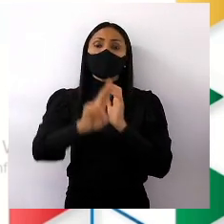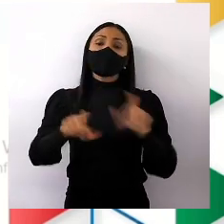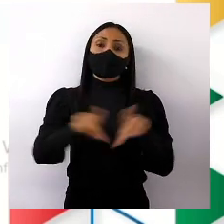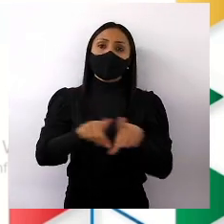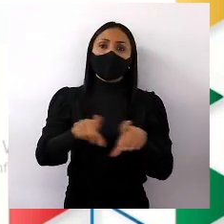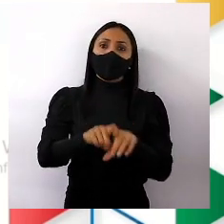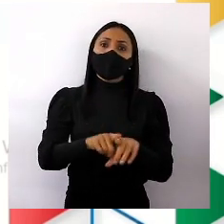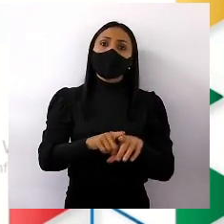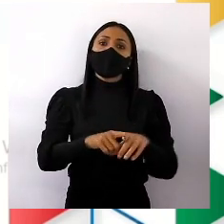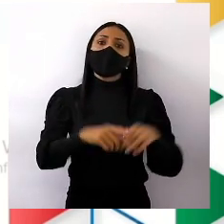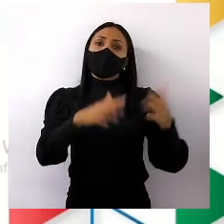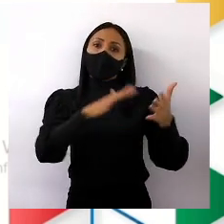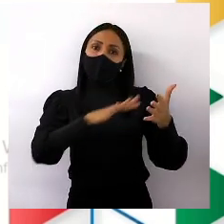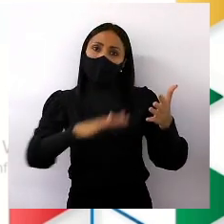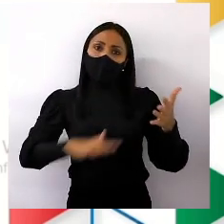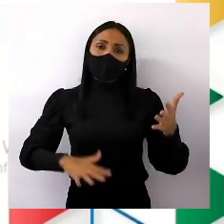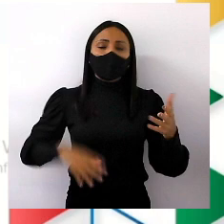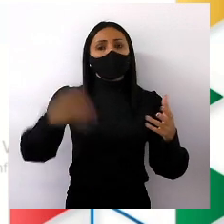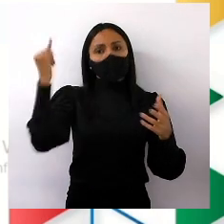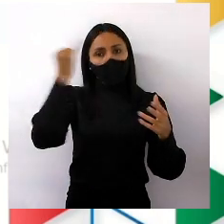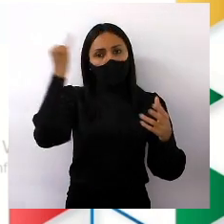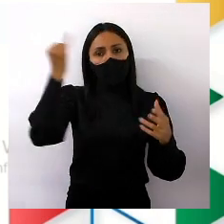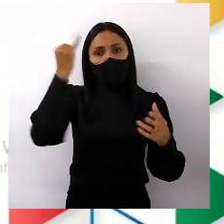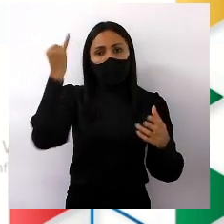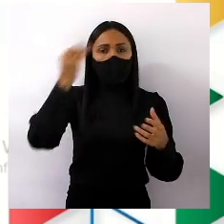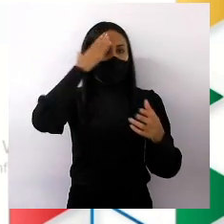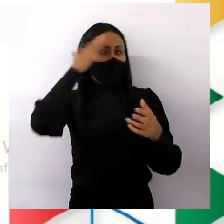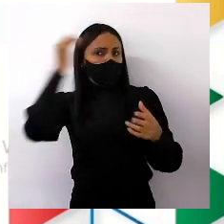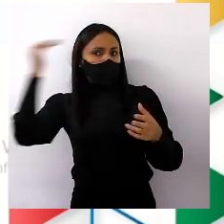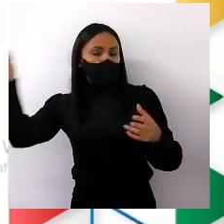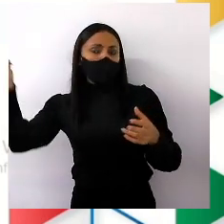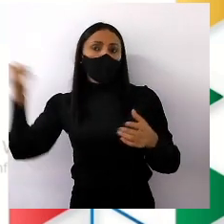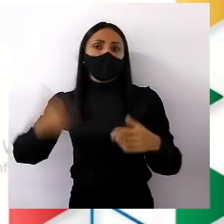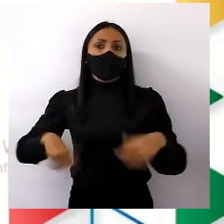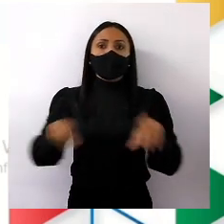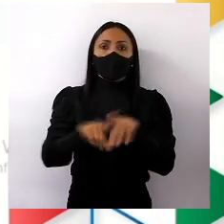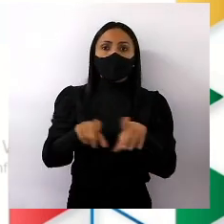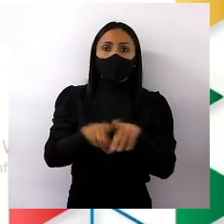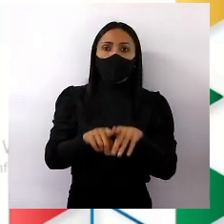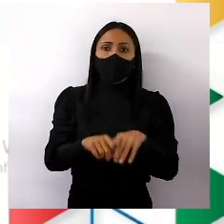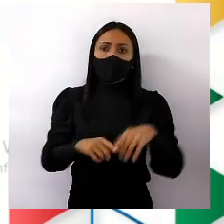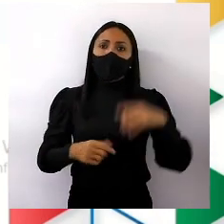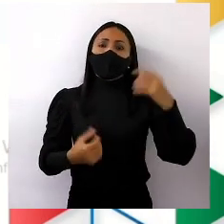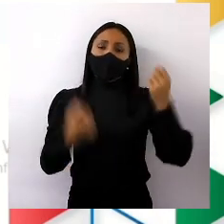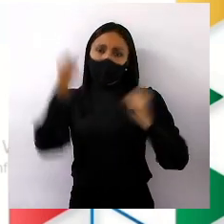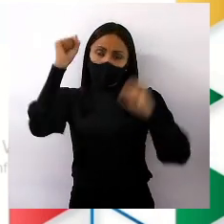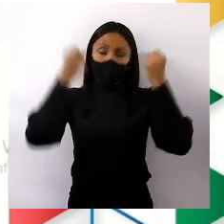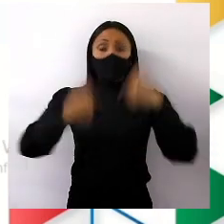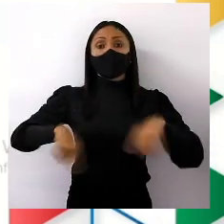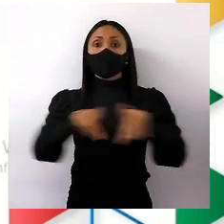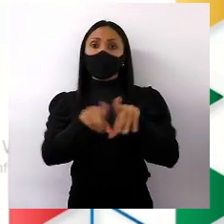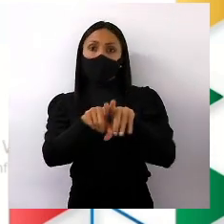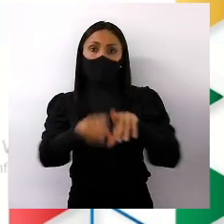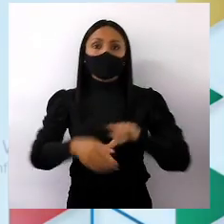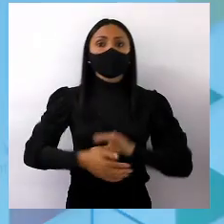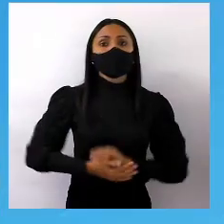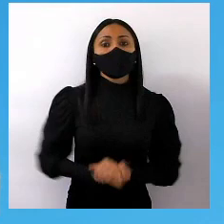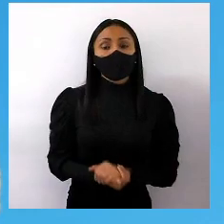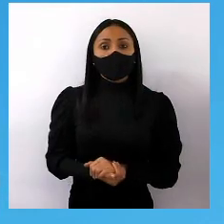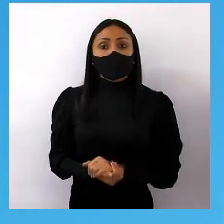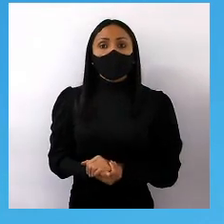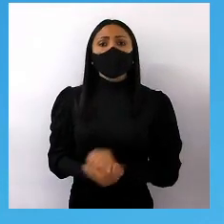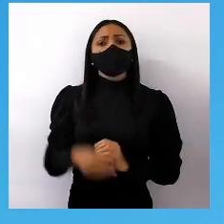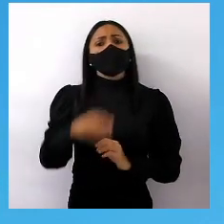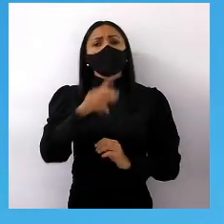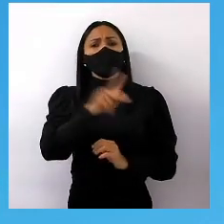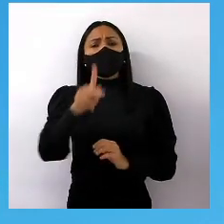atividade lúdica, artística, e também como atividade física também, por que não, né? Não, professor, e outra coisa,